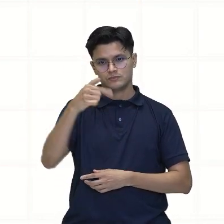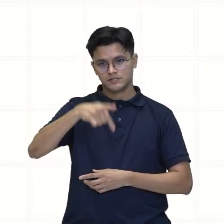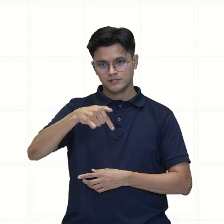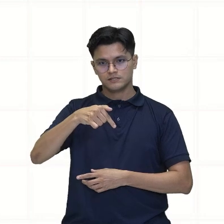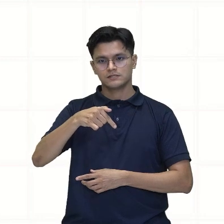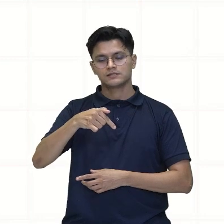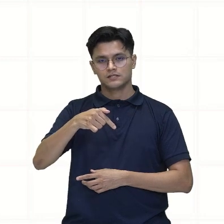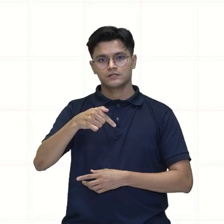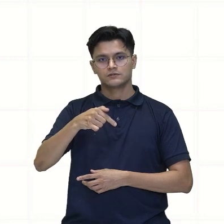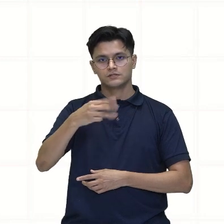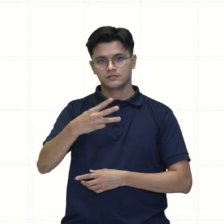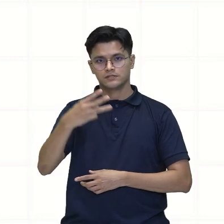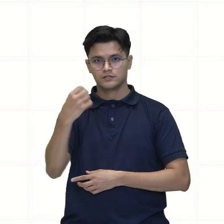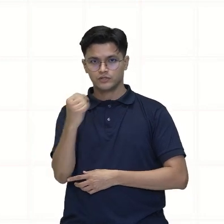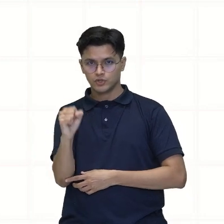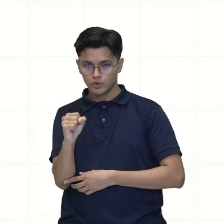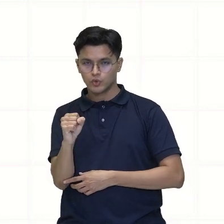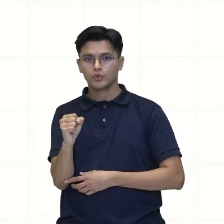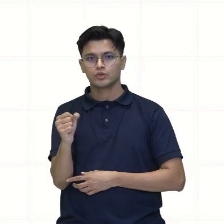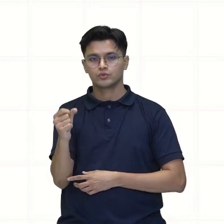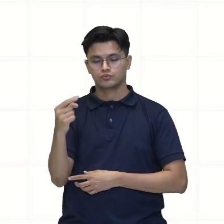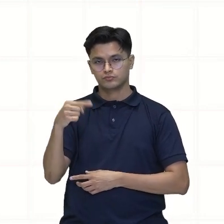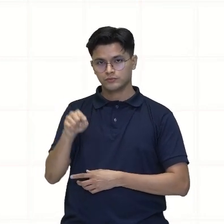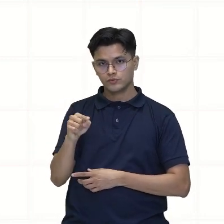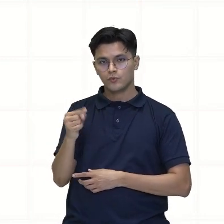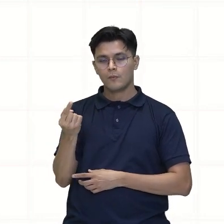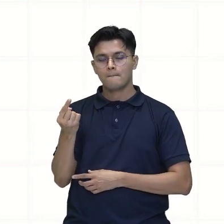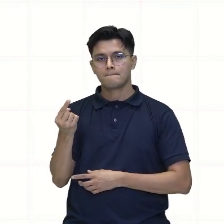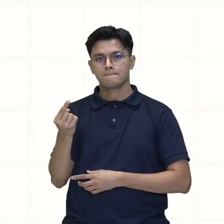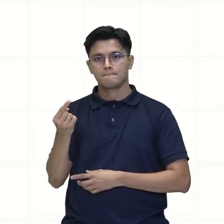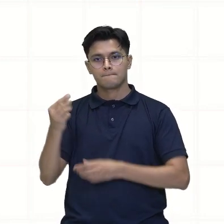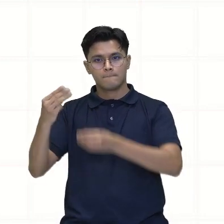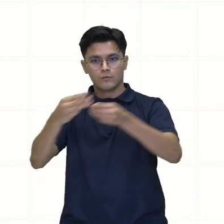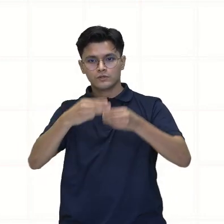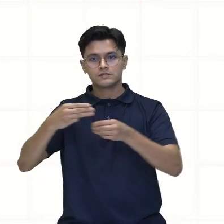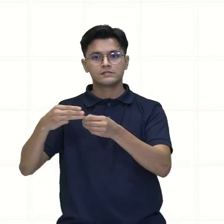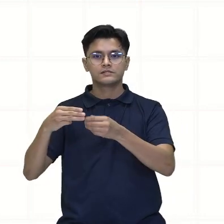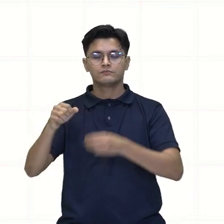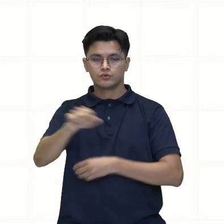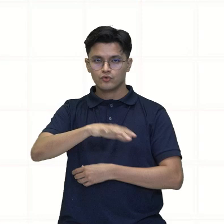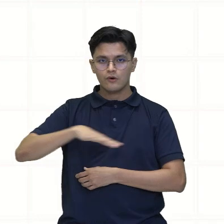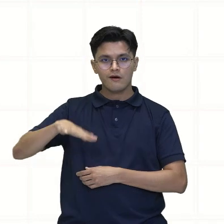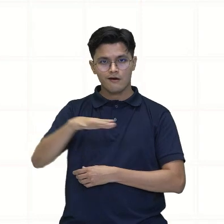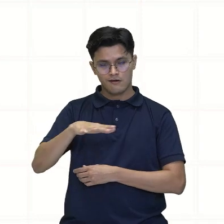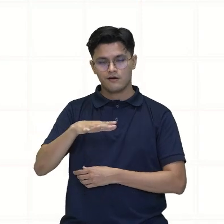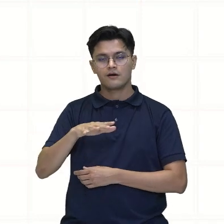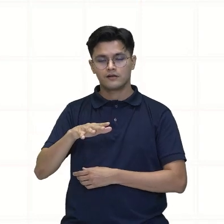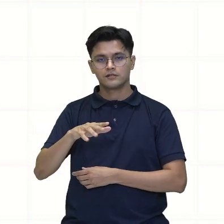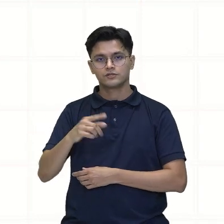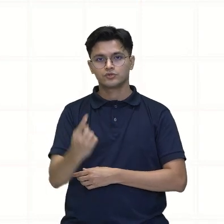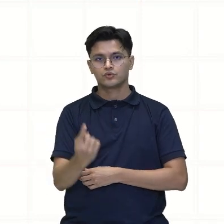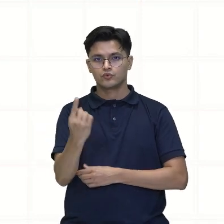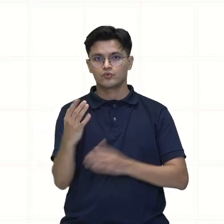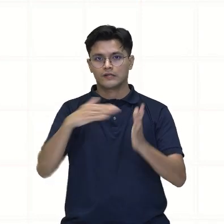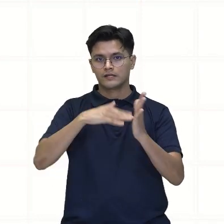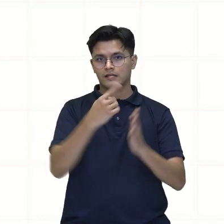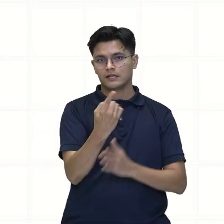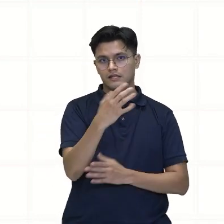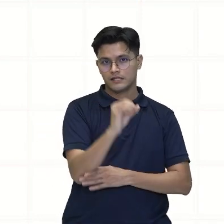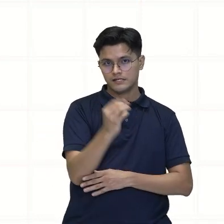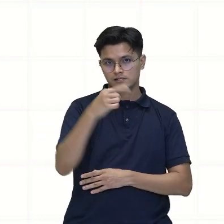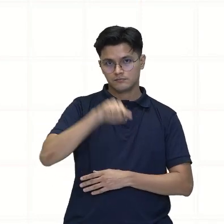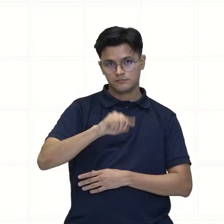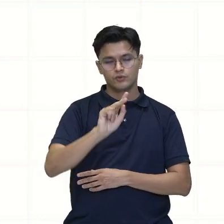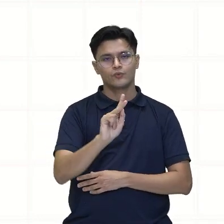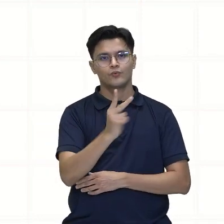1.738 municípios com uma área em hectares de 1 a 10 mil hectares.